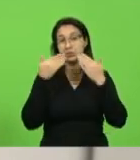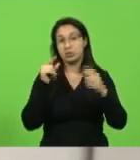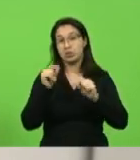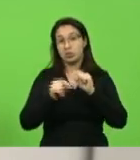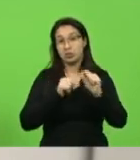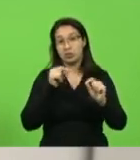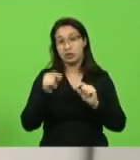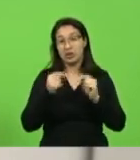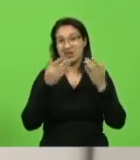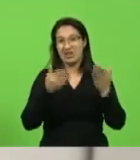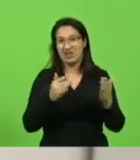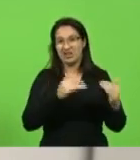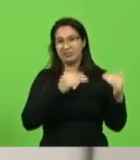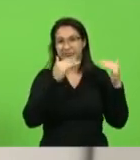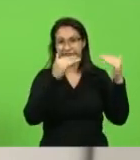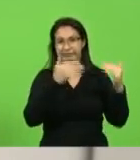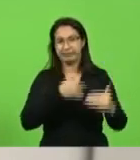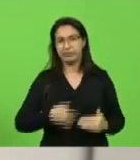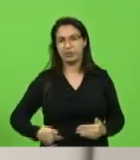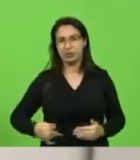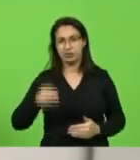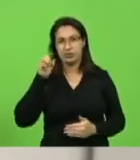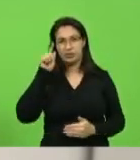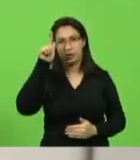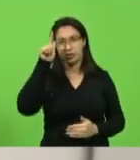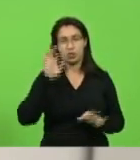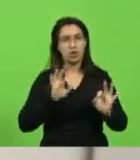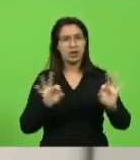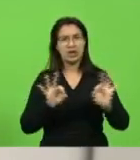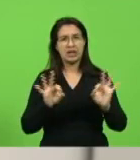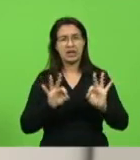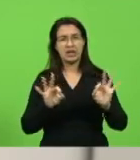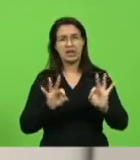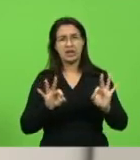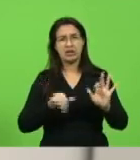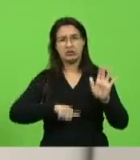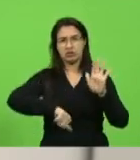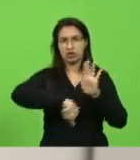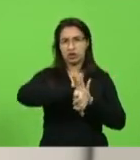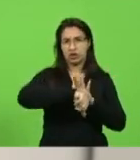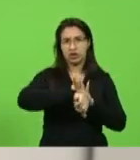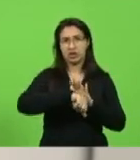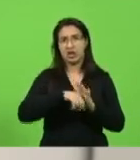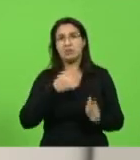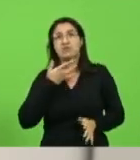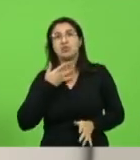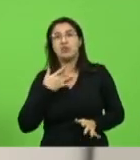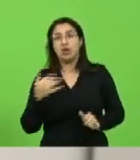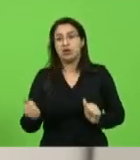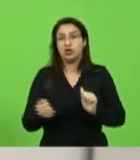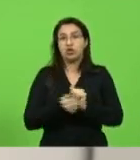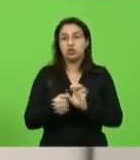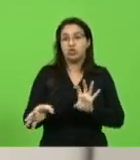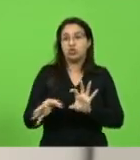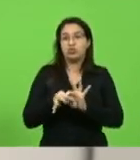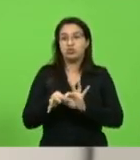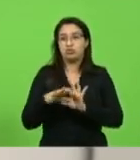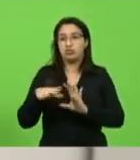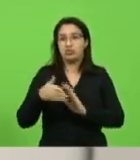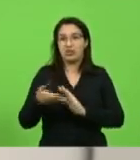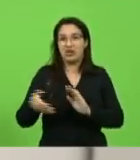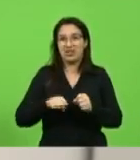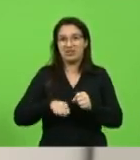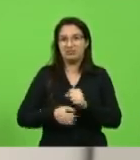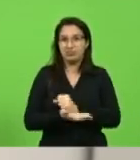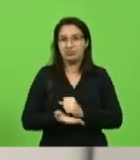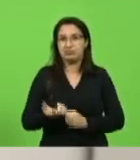senhor governador não agiu criminalmente ou criminosamente em conluio com os fraudadores.